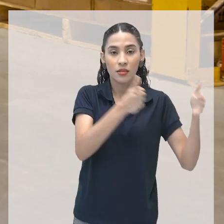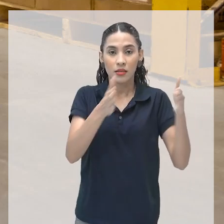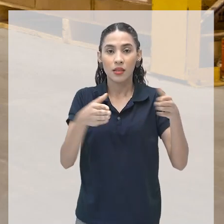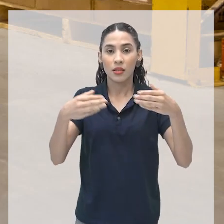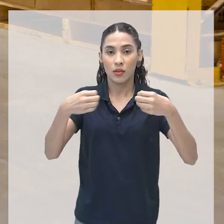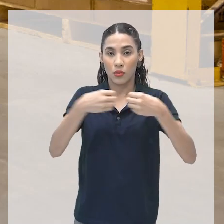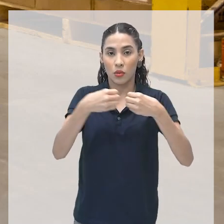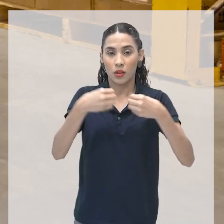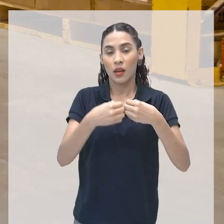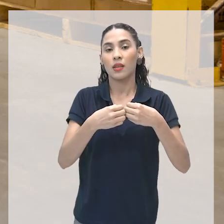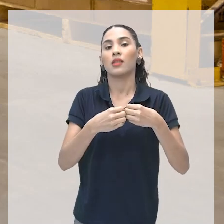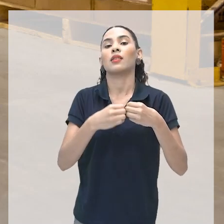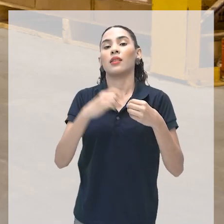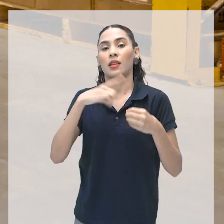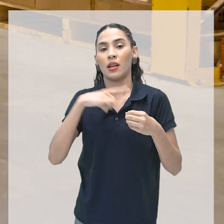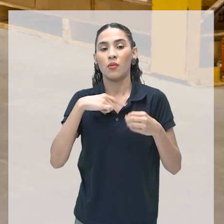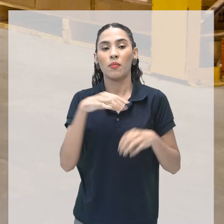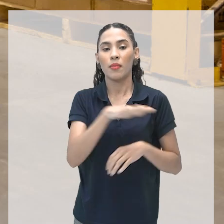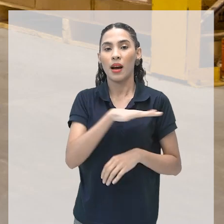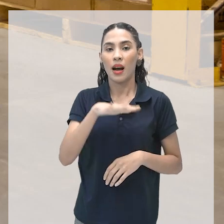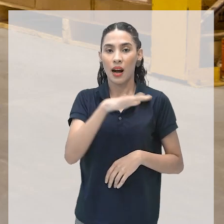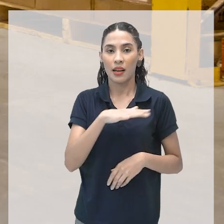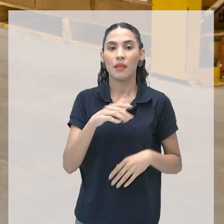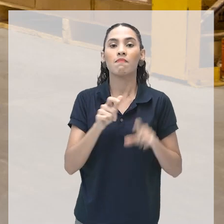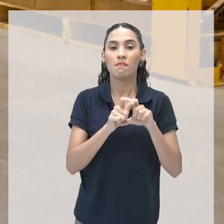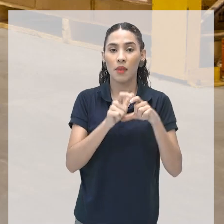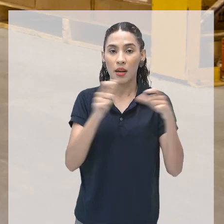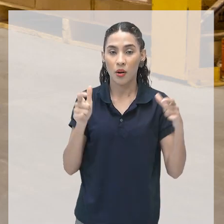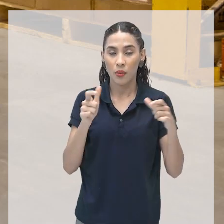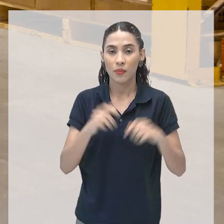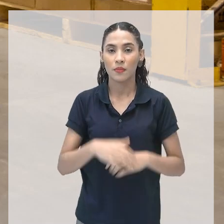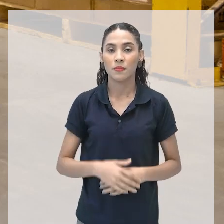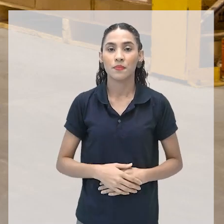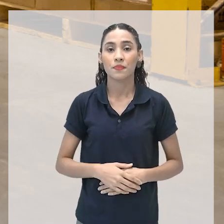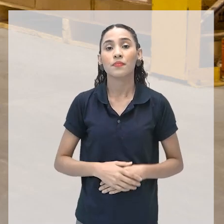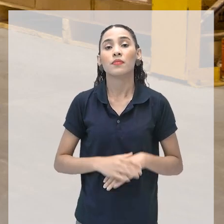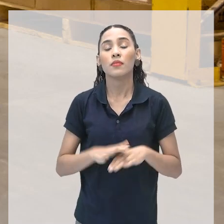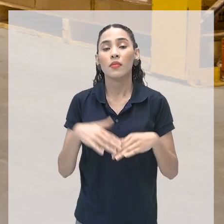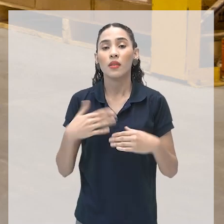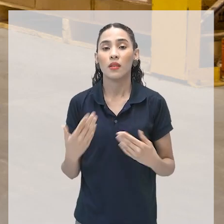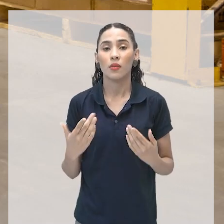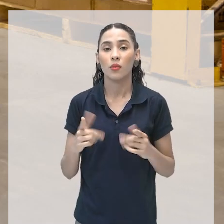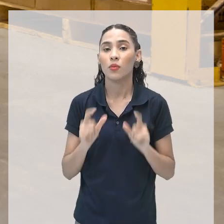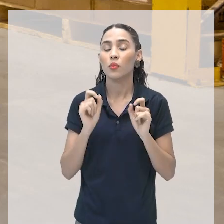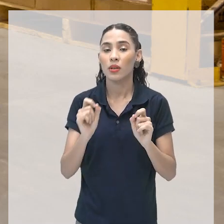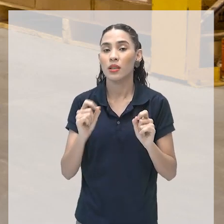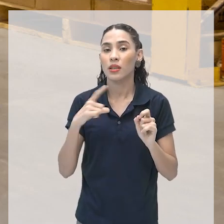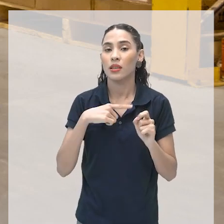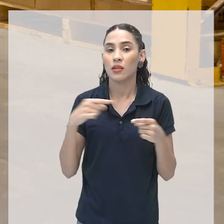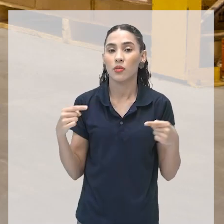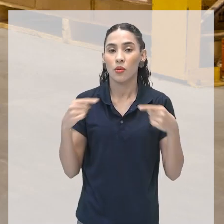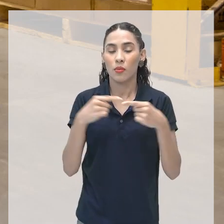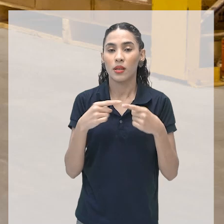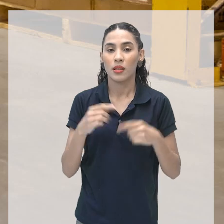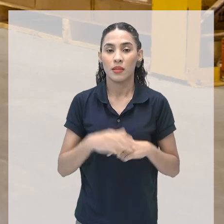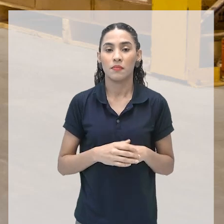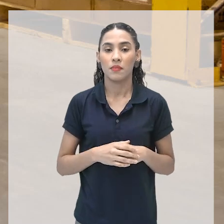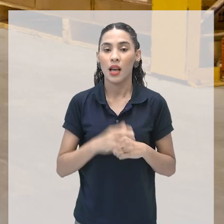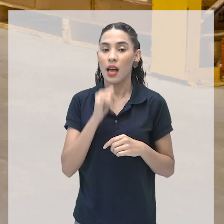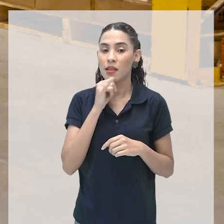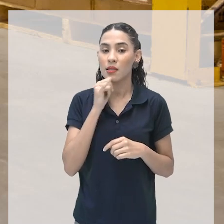elas estão ocupando uma área maior. Né? Então, o que tem a ver